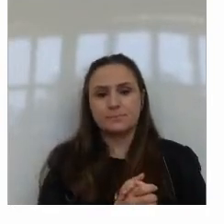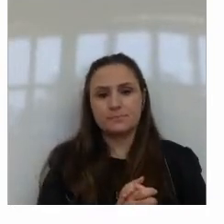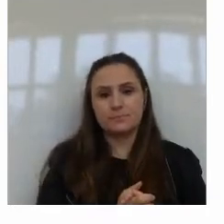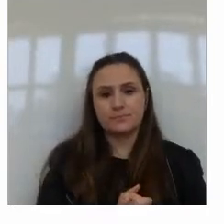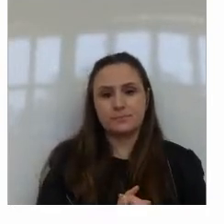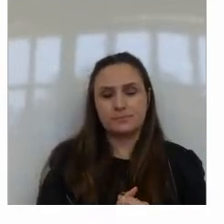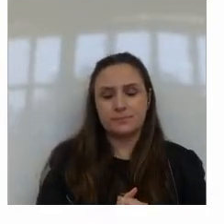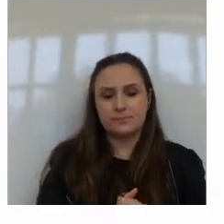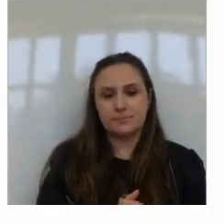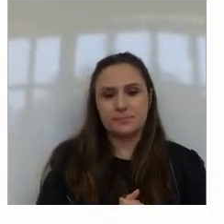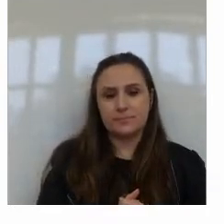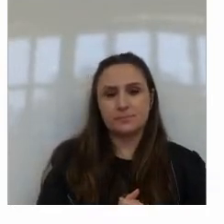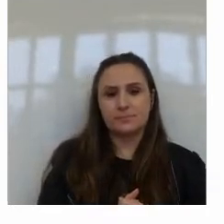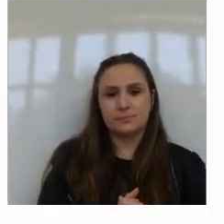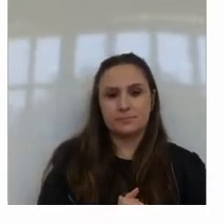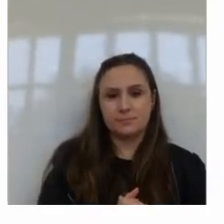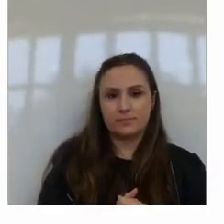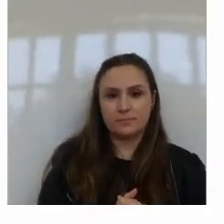Vou botar exemplo.